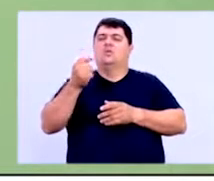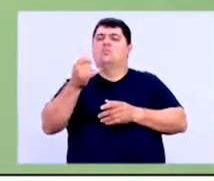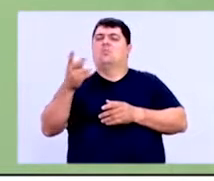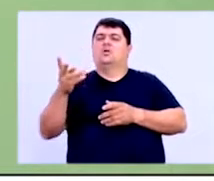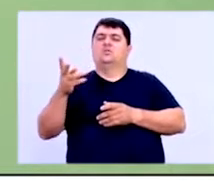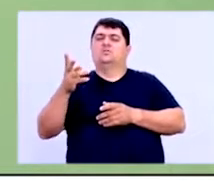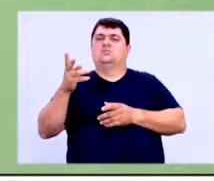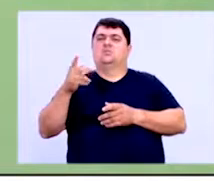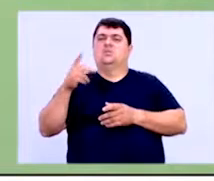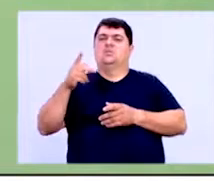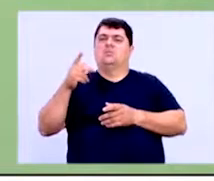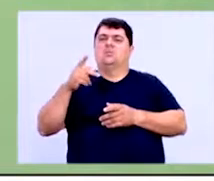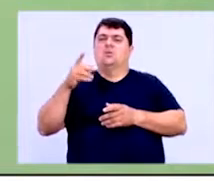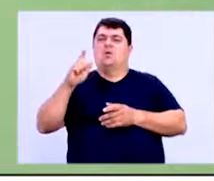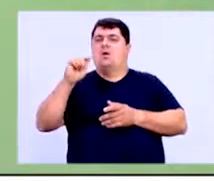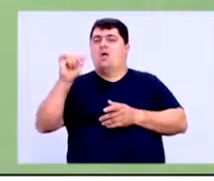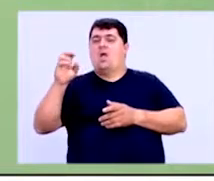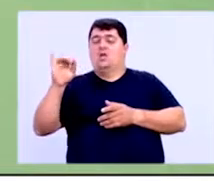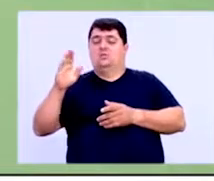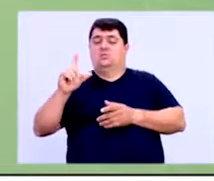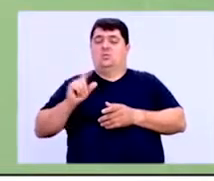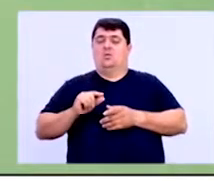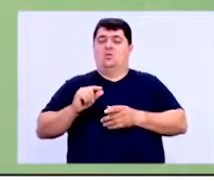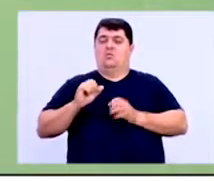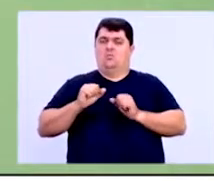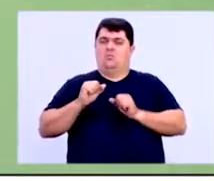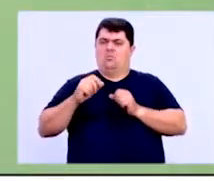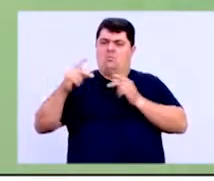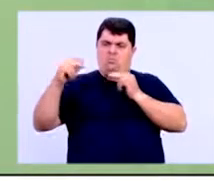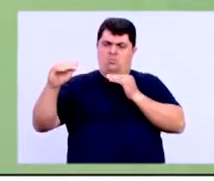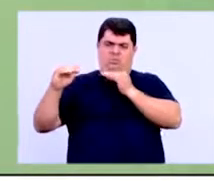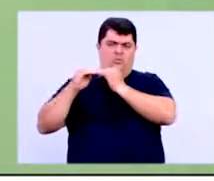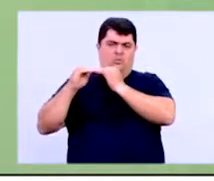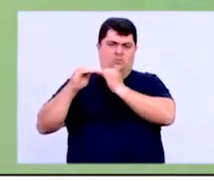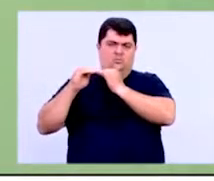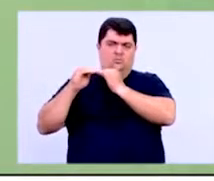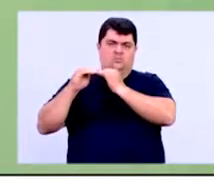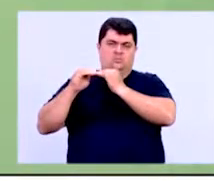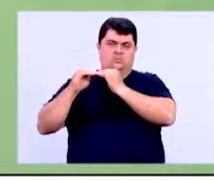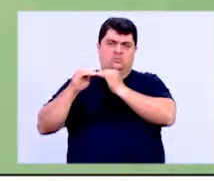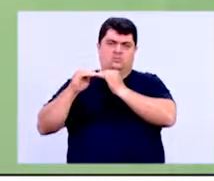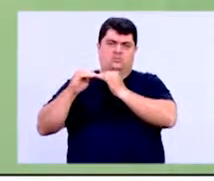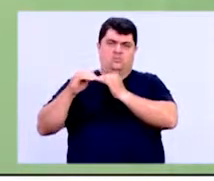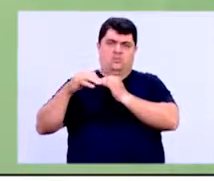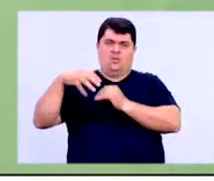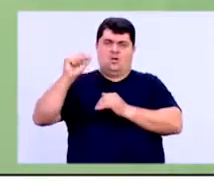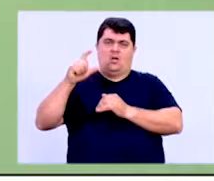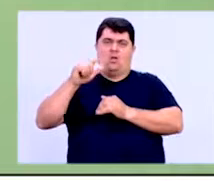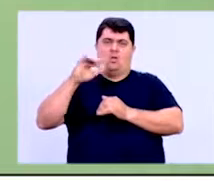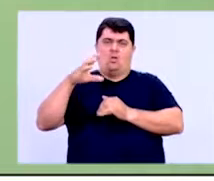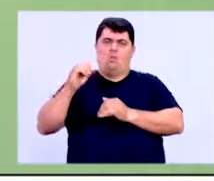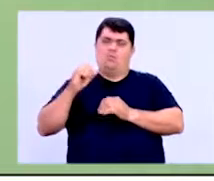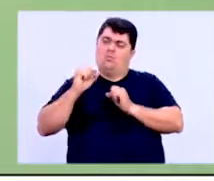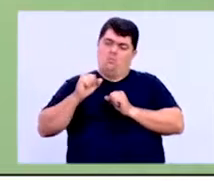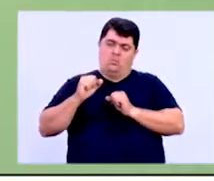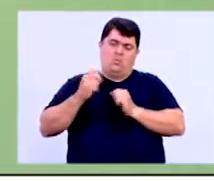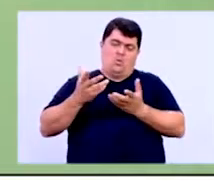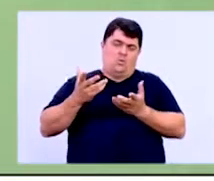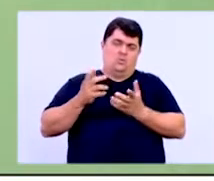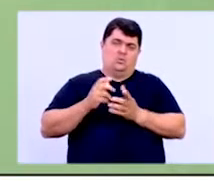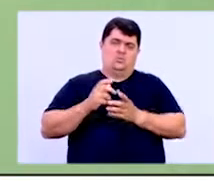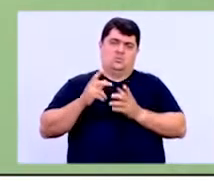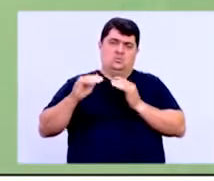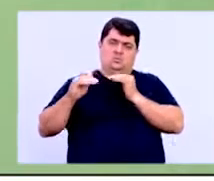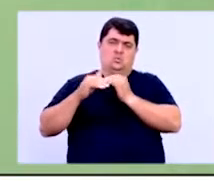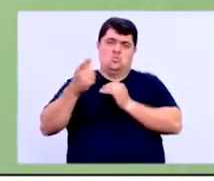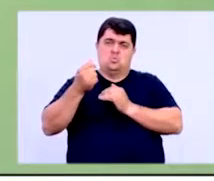e meus gastos são menores. Então quer dizer que eu posso manter o mesmo preço e posso ganhar maior lucro? Sim, você pode manter o mesmo